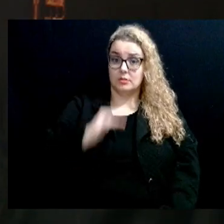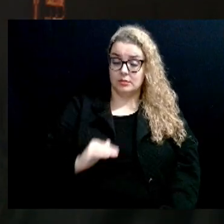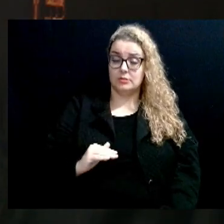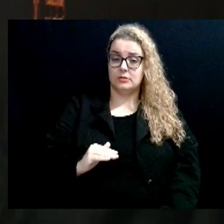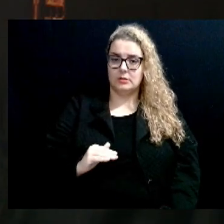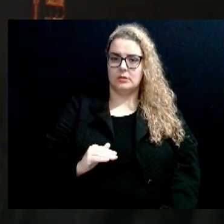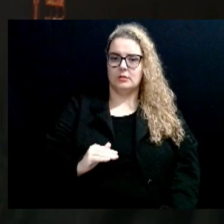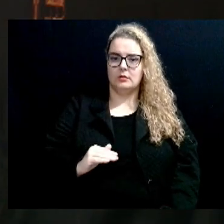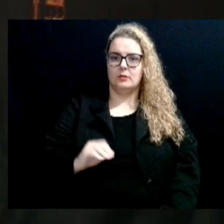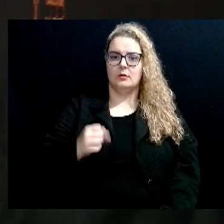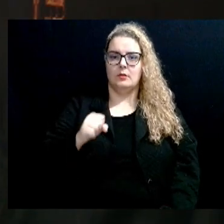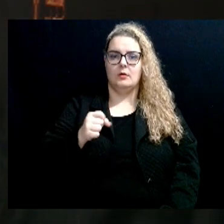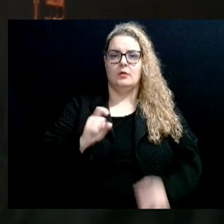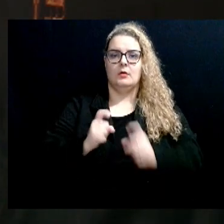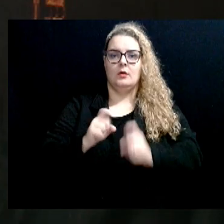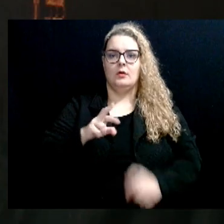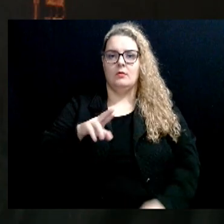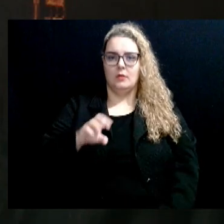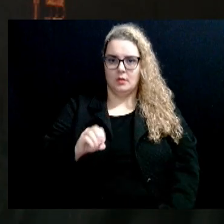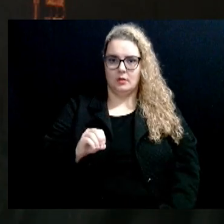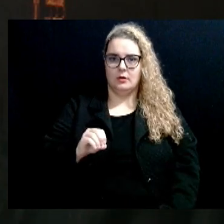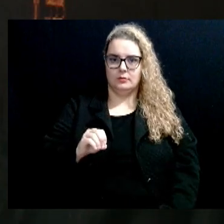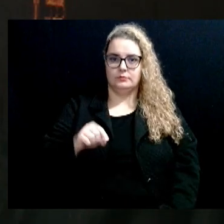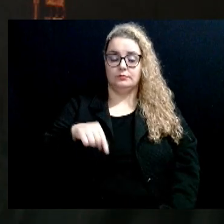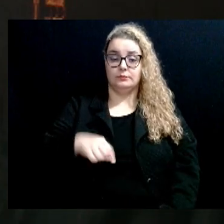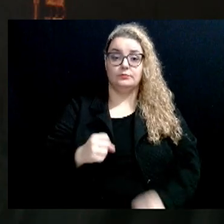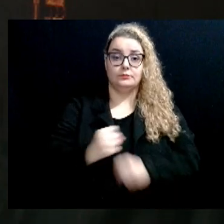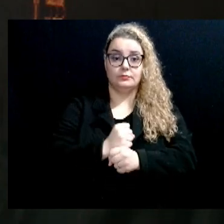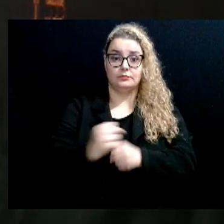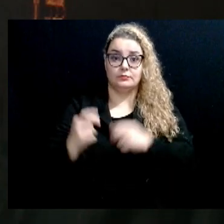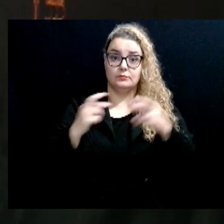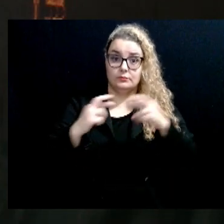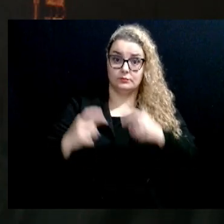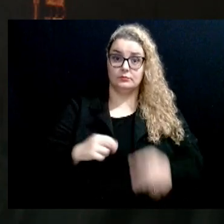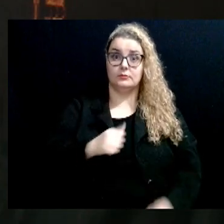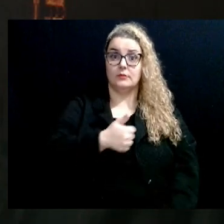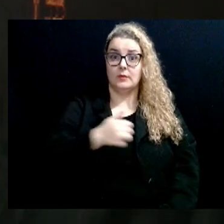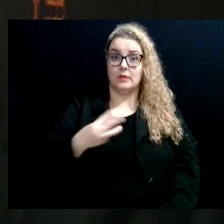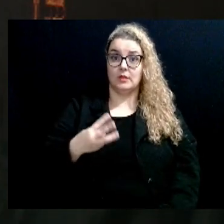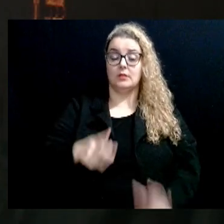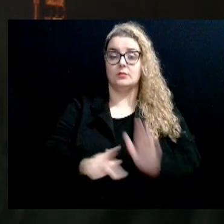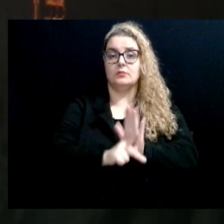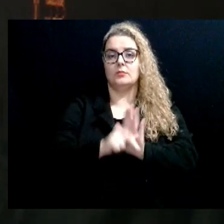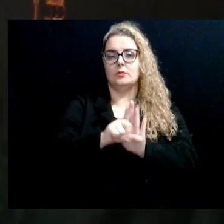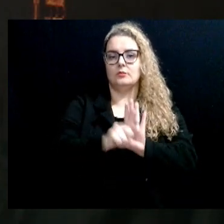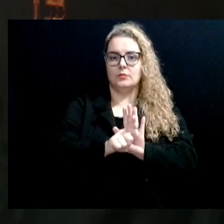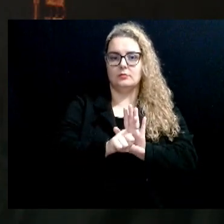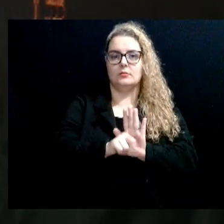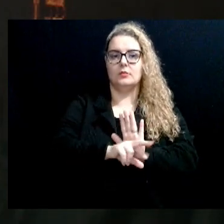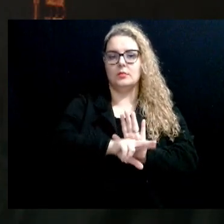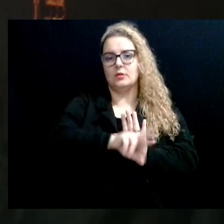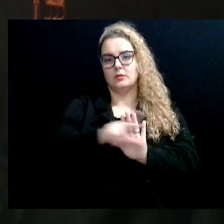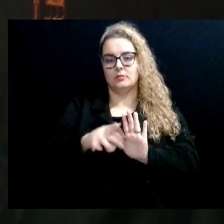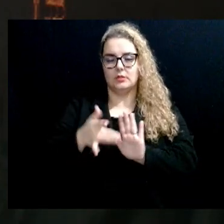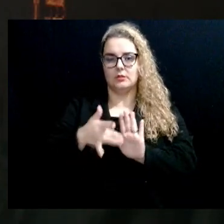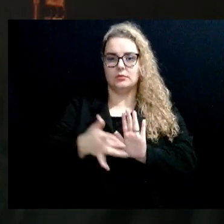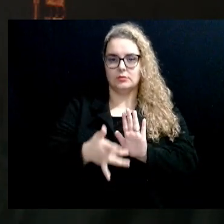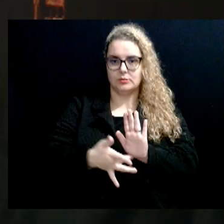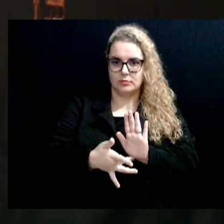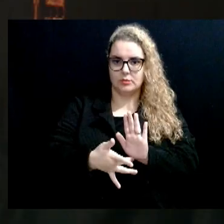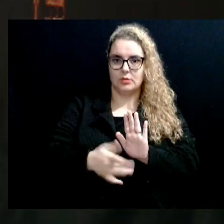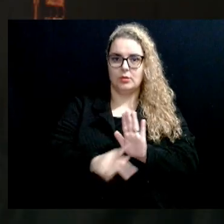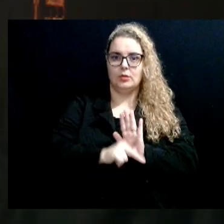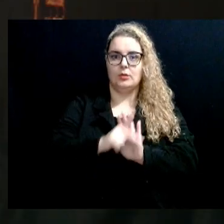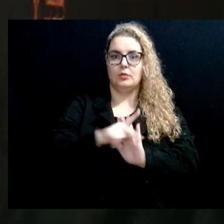reunião ordinária deste ano para analisar 13 projetos de lei. Entre os destaques da pauta está o projeto do vereador